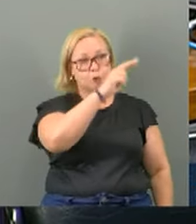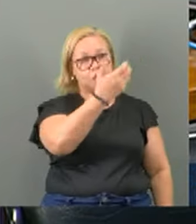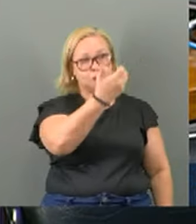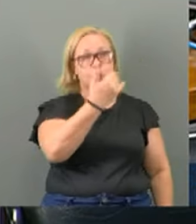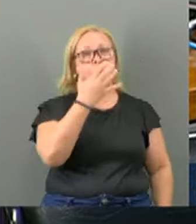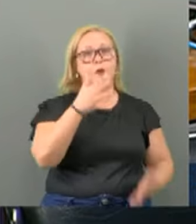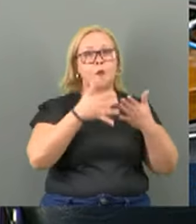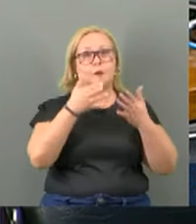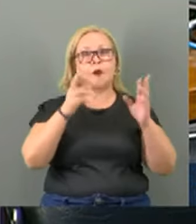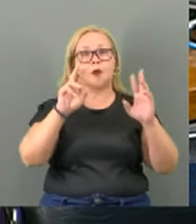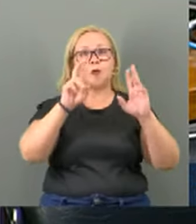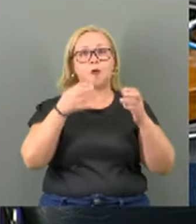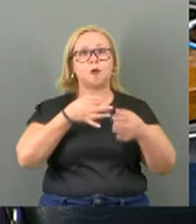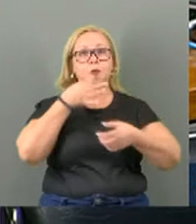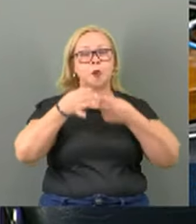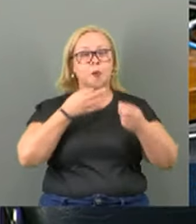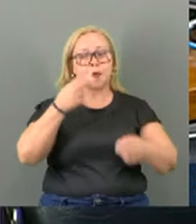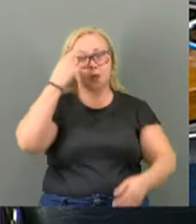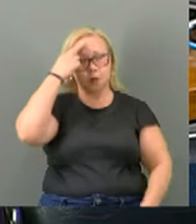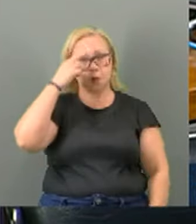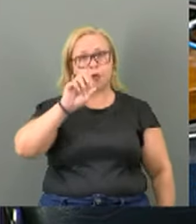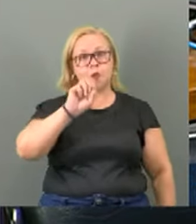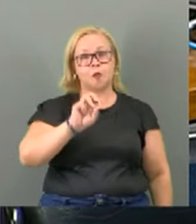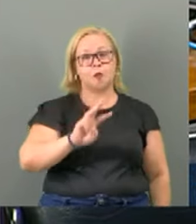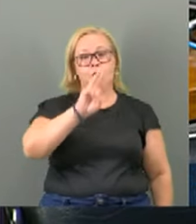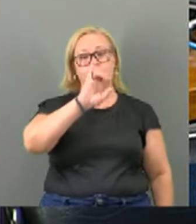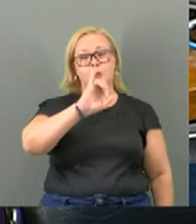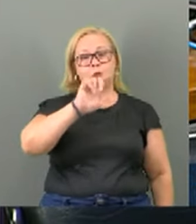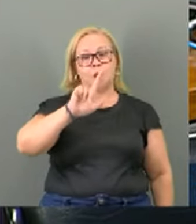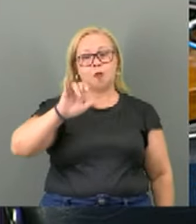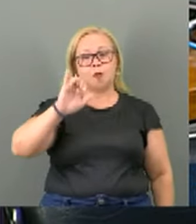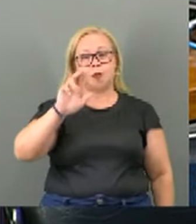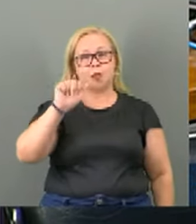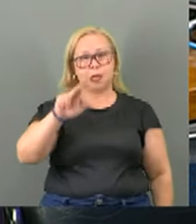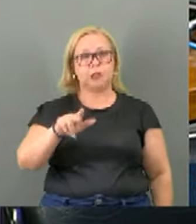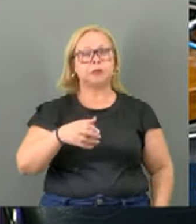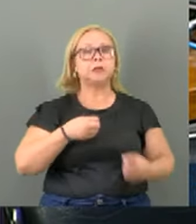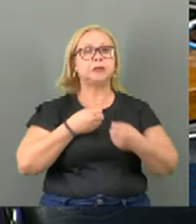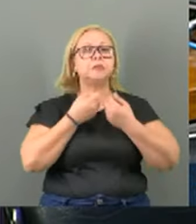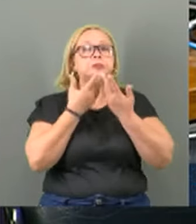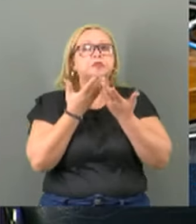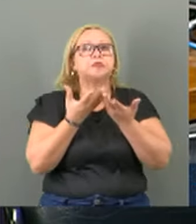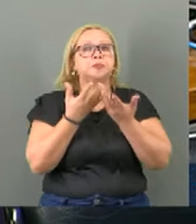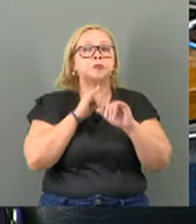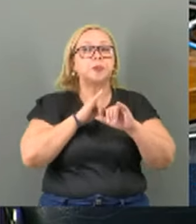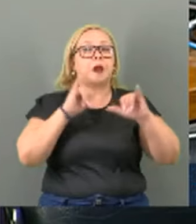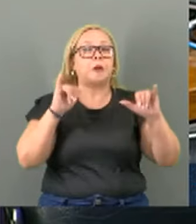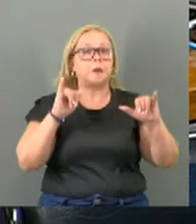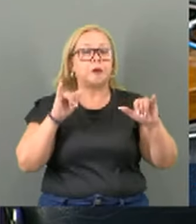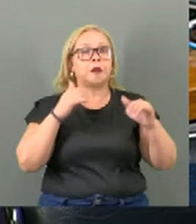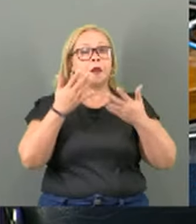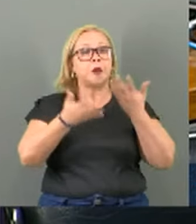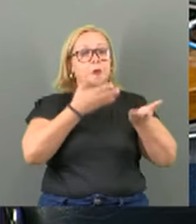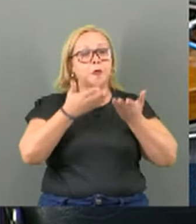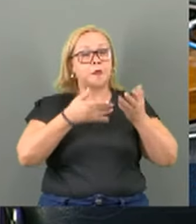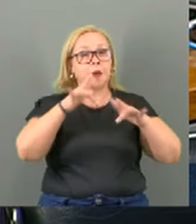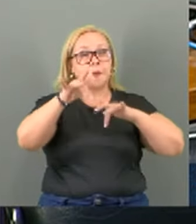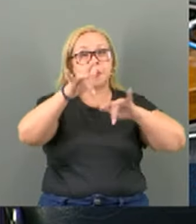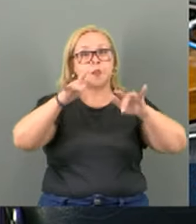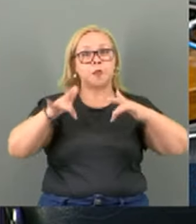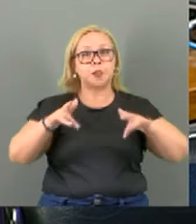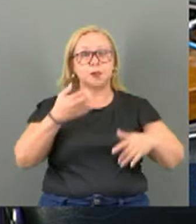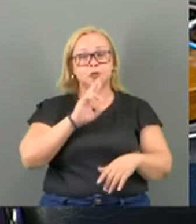respeito, o depoimento do senhor William Pereira Rogato, réu confesso em promover manipulação de resultados em